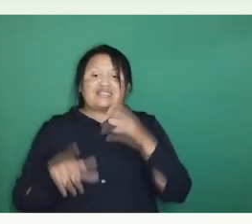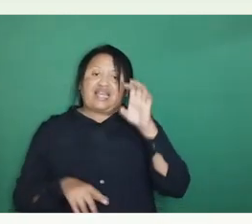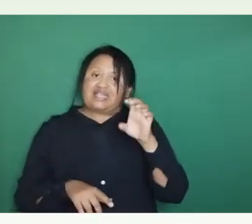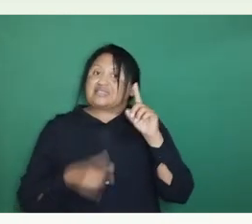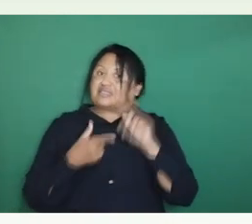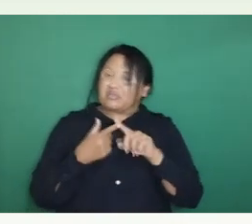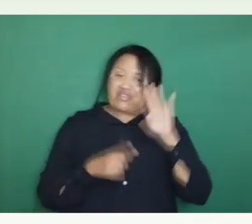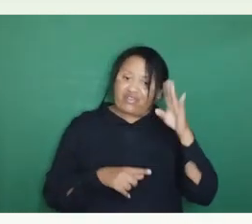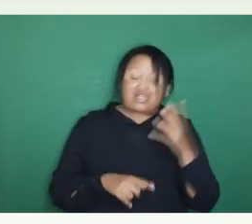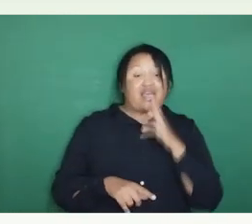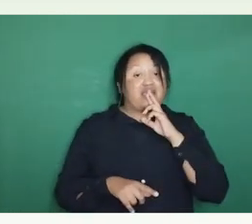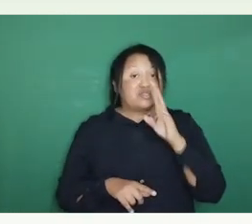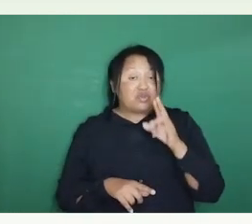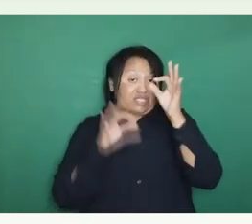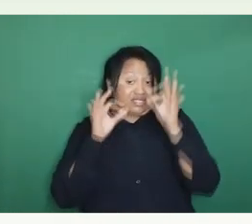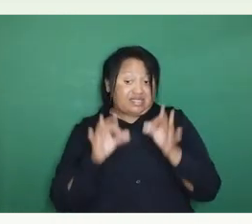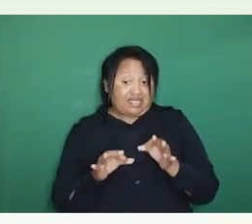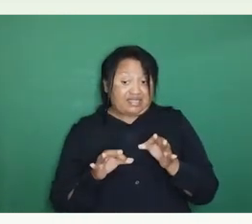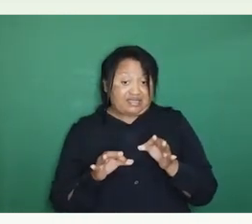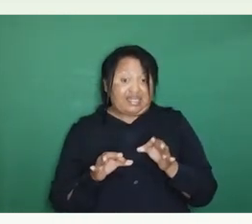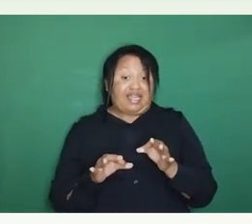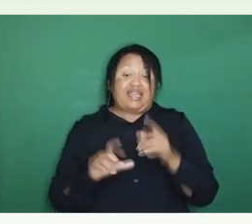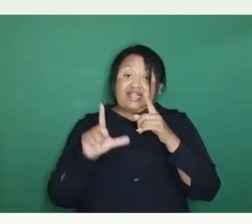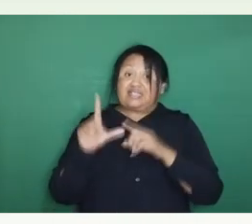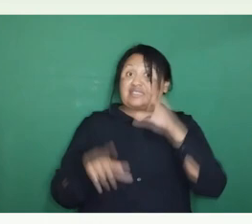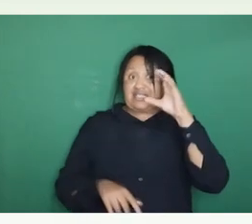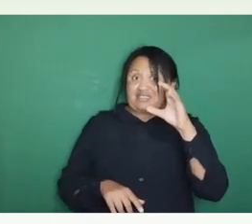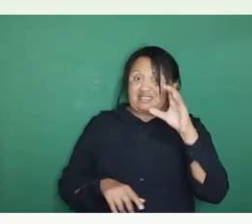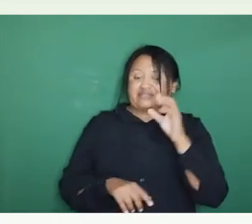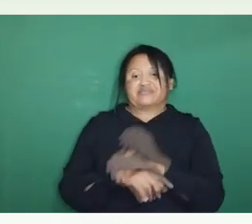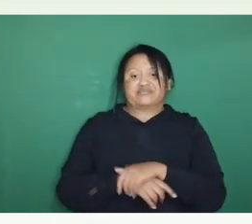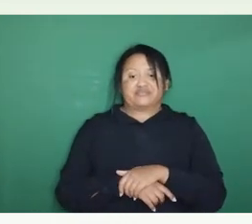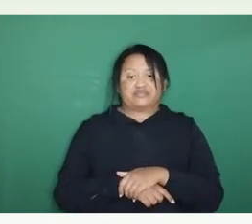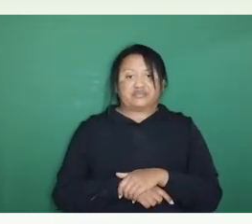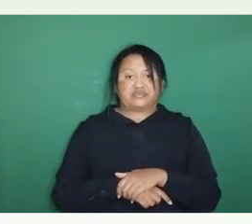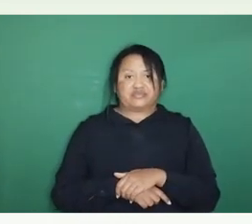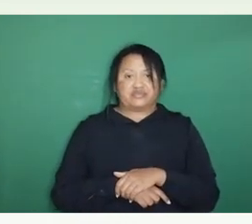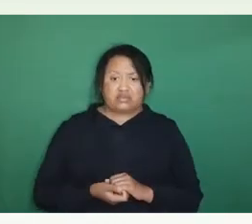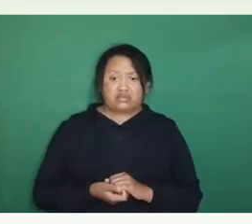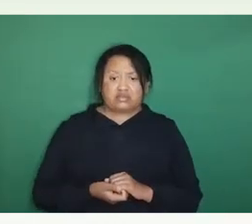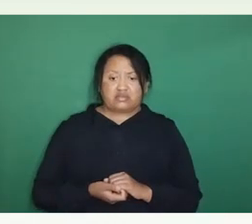explicou também não é então a resposta correta é a letra C sublimação